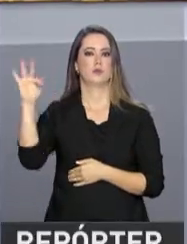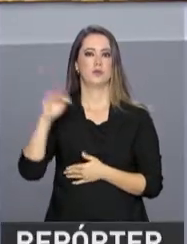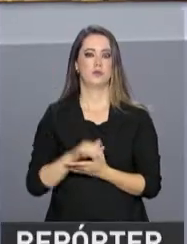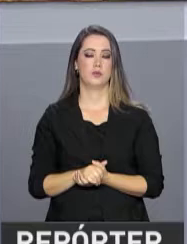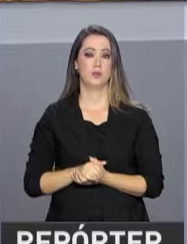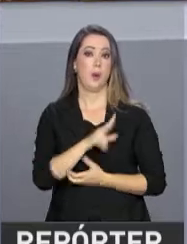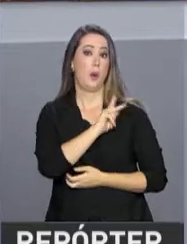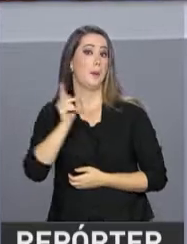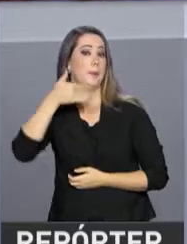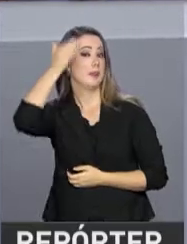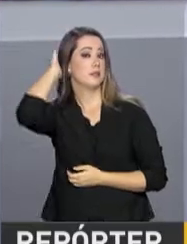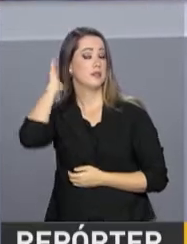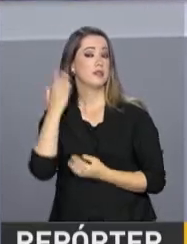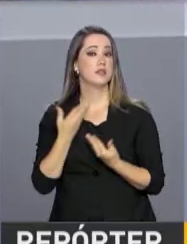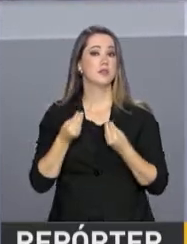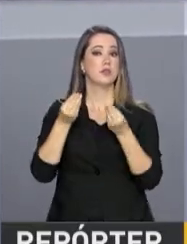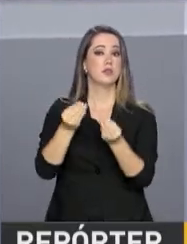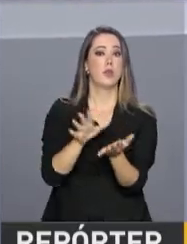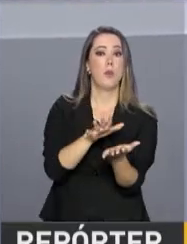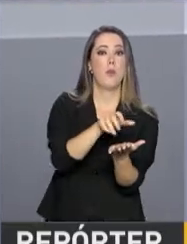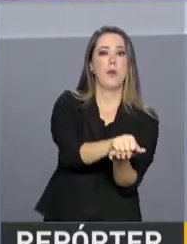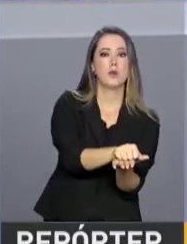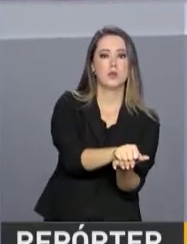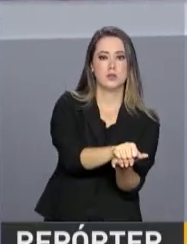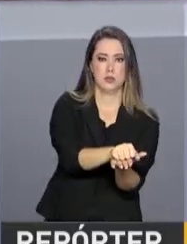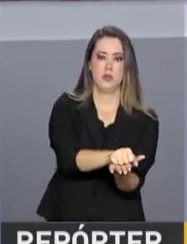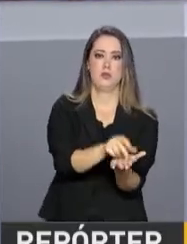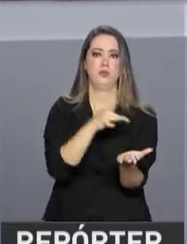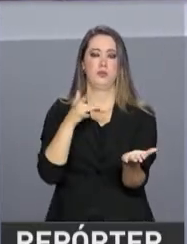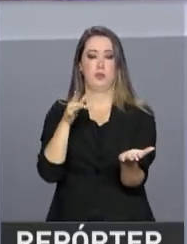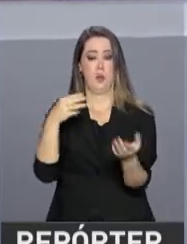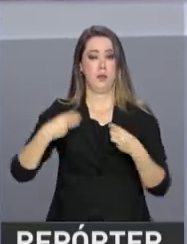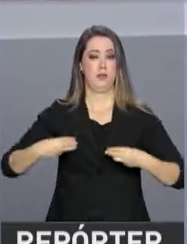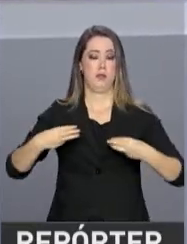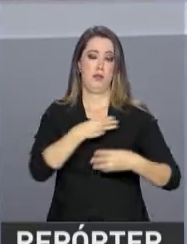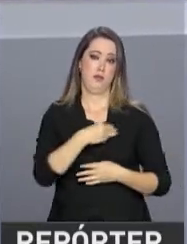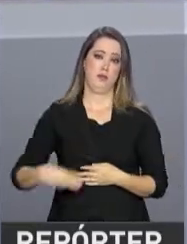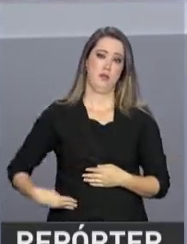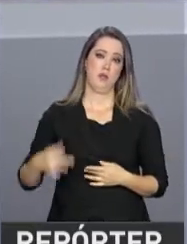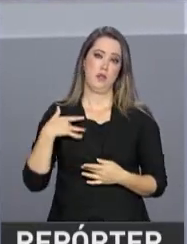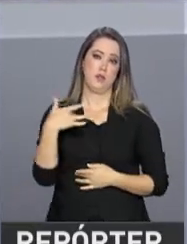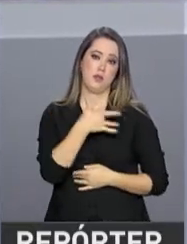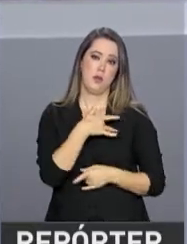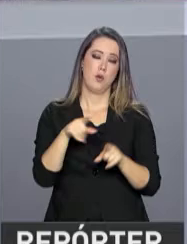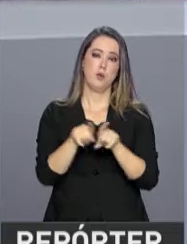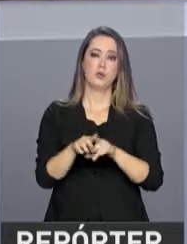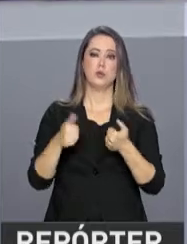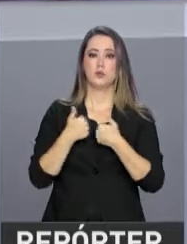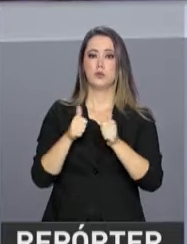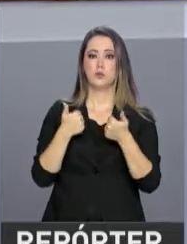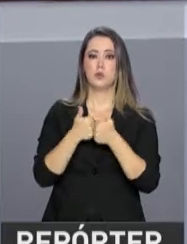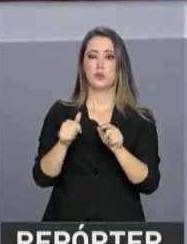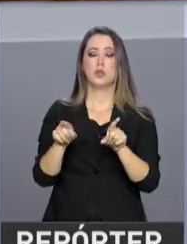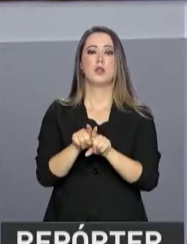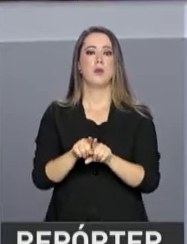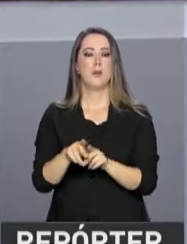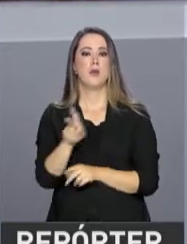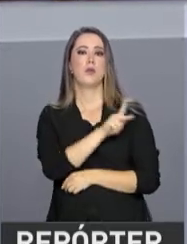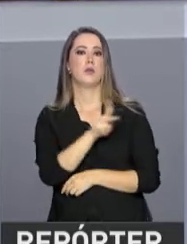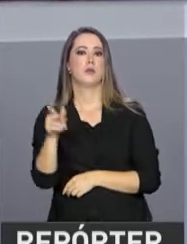presidente michel temer deu posse aos ministros da saúde e dos transportes ele também postou o presidente da caixa econômica